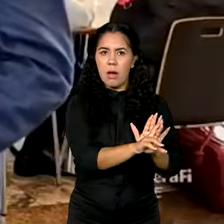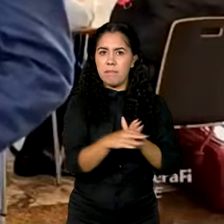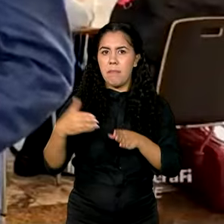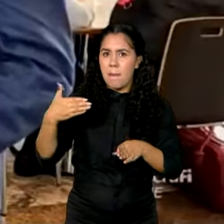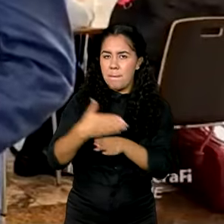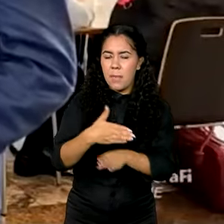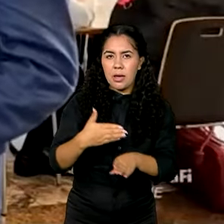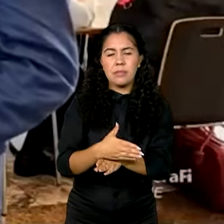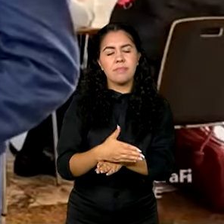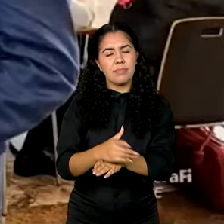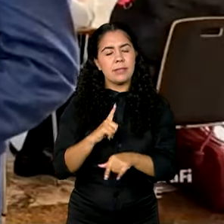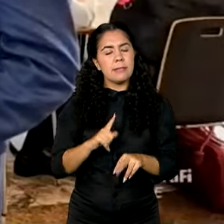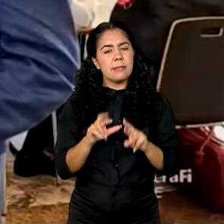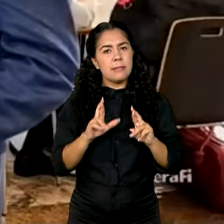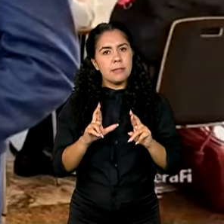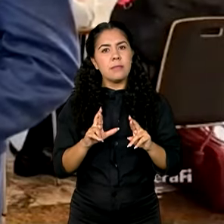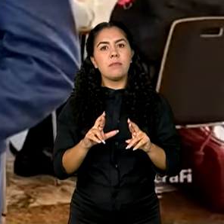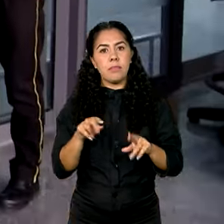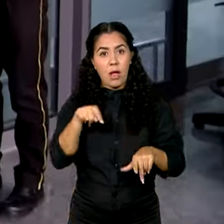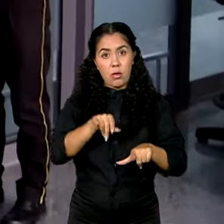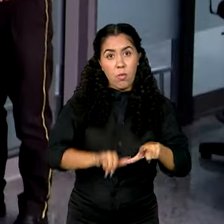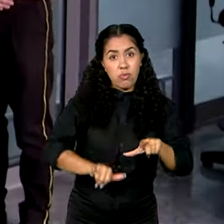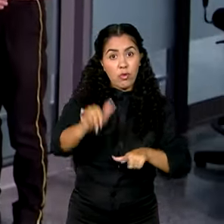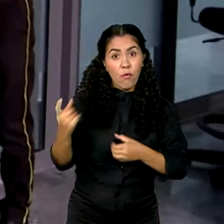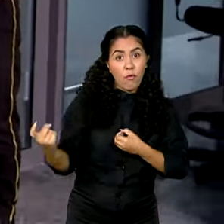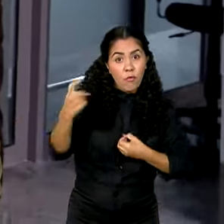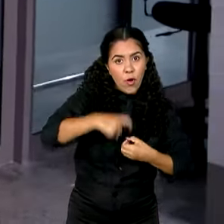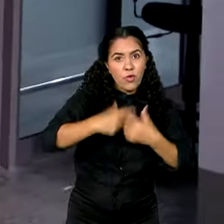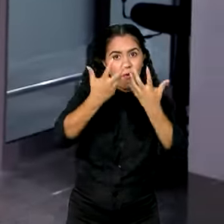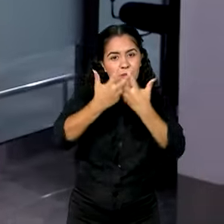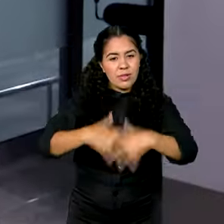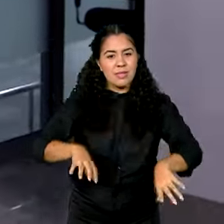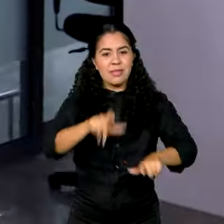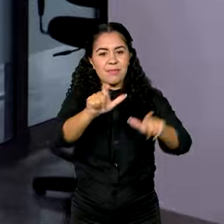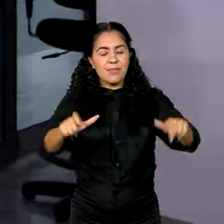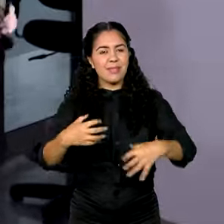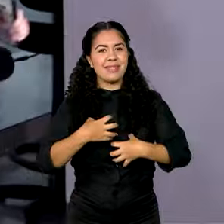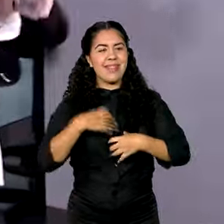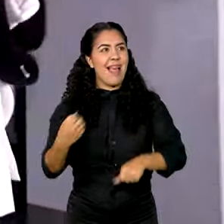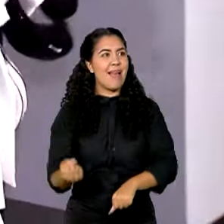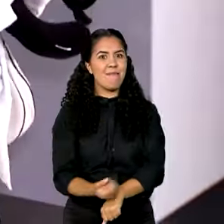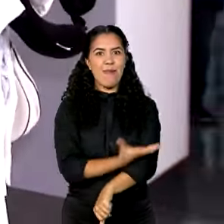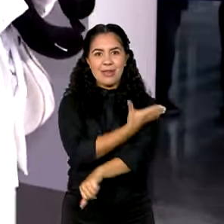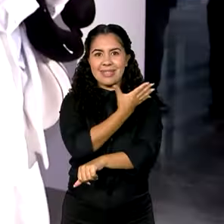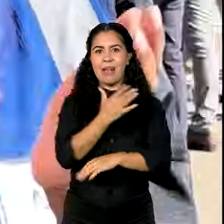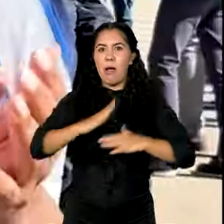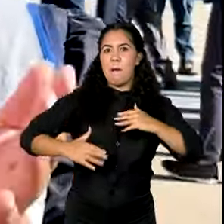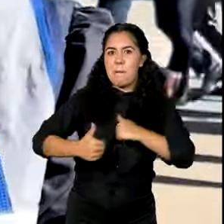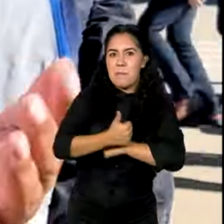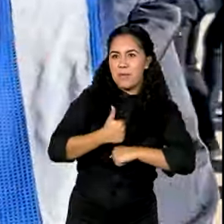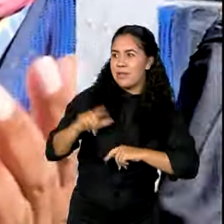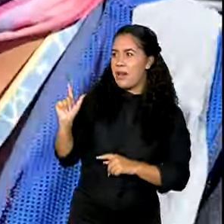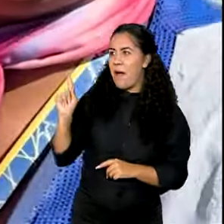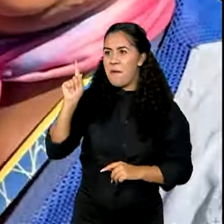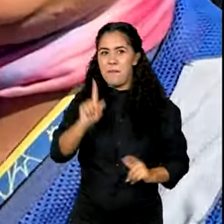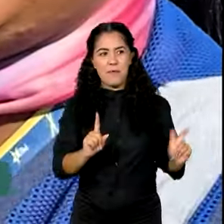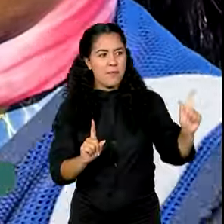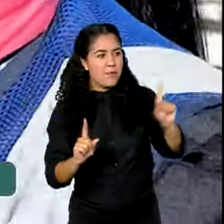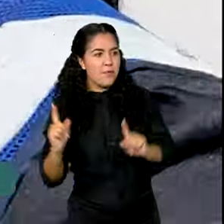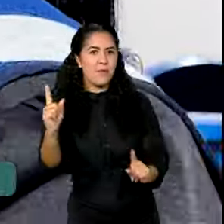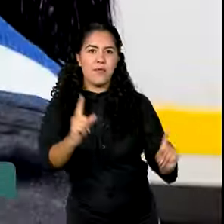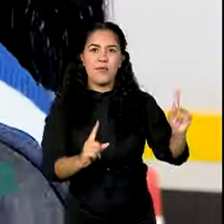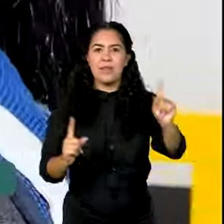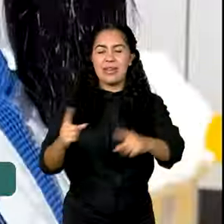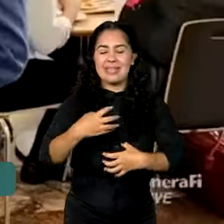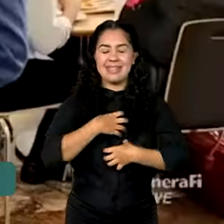enorme expectativa com a reabertura desse aeroporto e a emoção das pessoas chegando hoje, os trabalhadores, os passageiros, todo mundo realmente